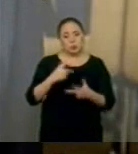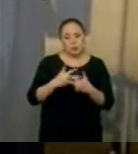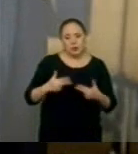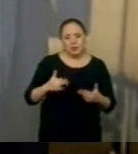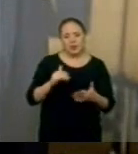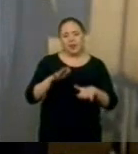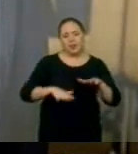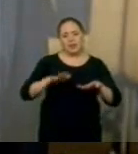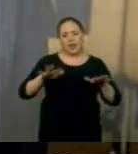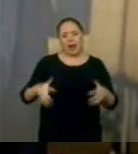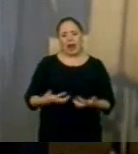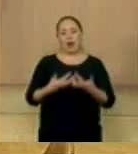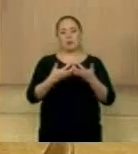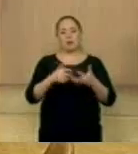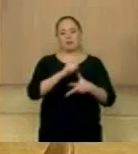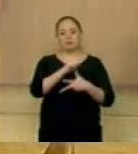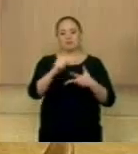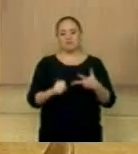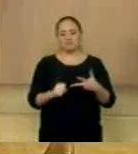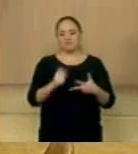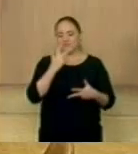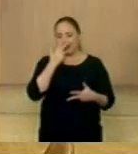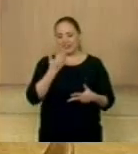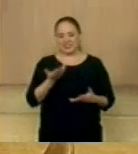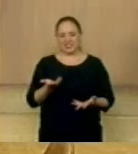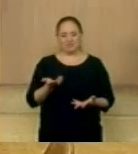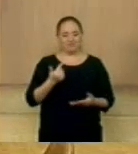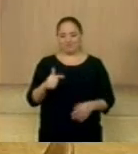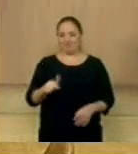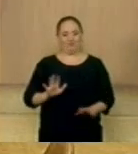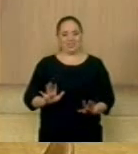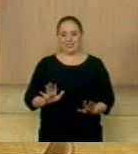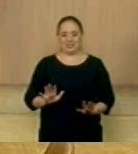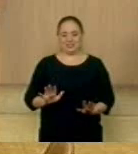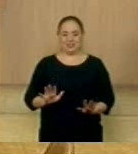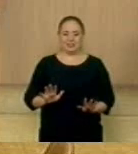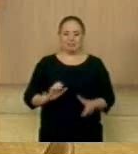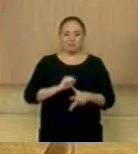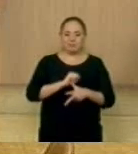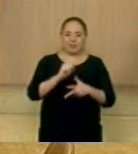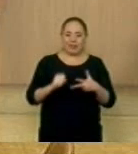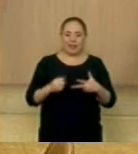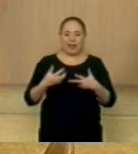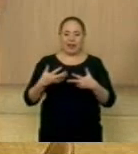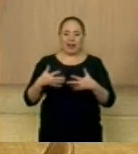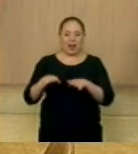harmonia foi, se não quebrada, pelo menos